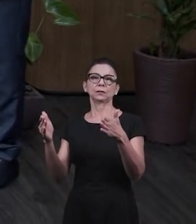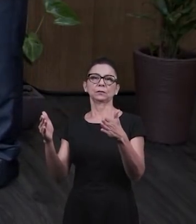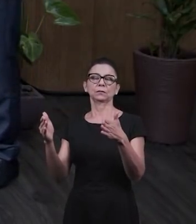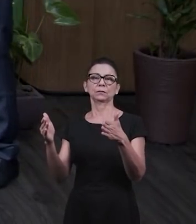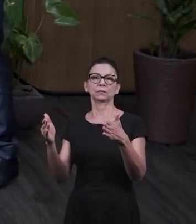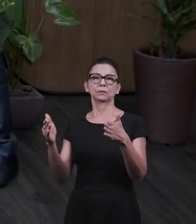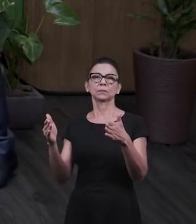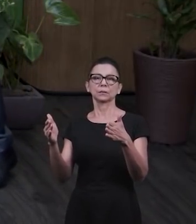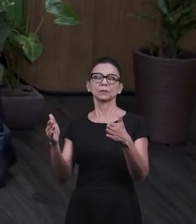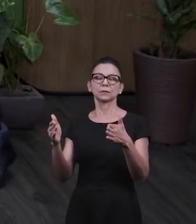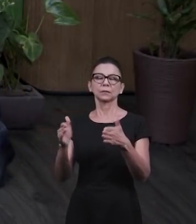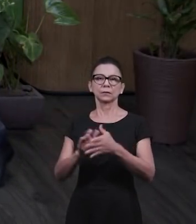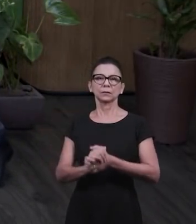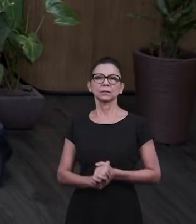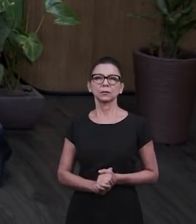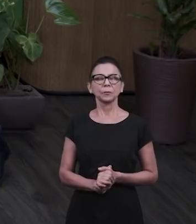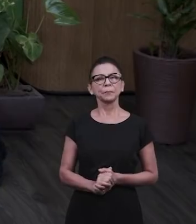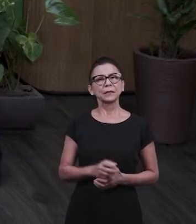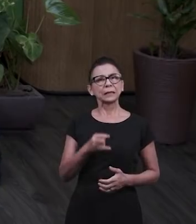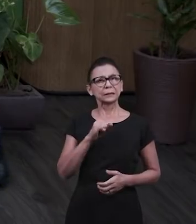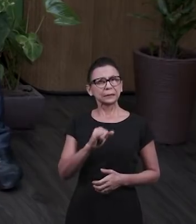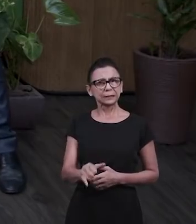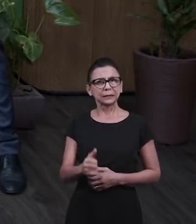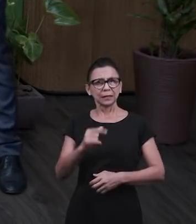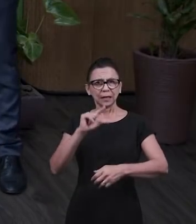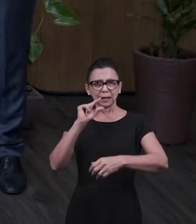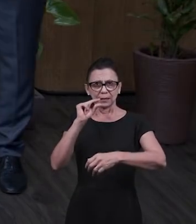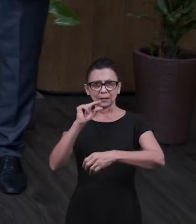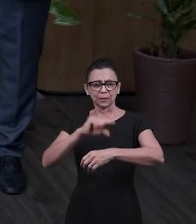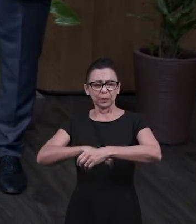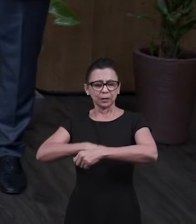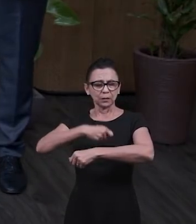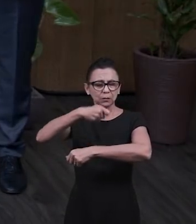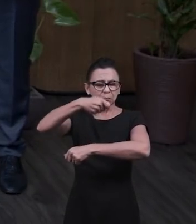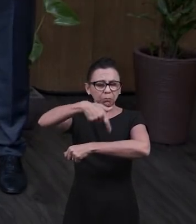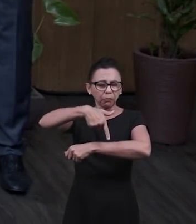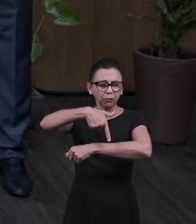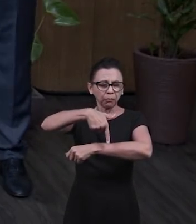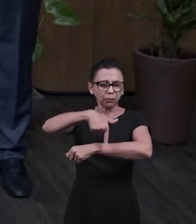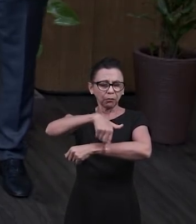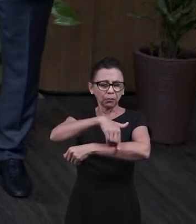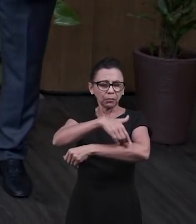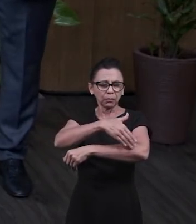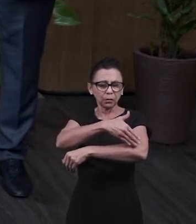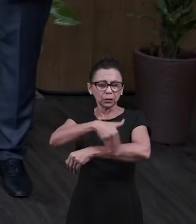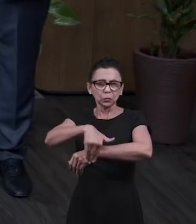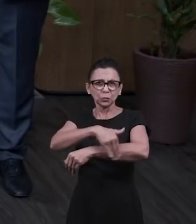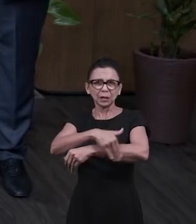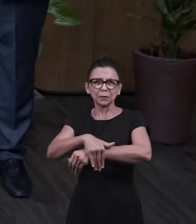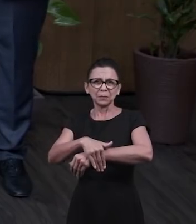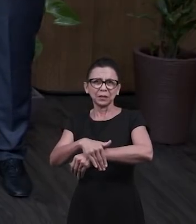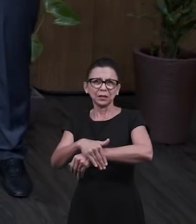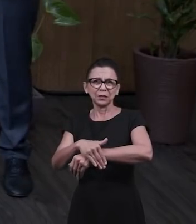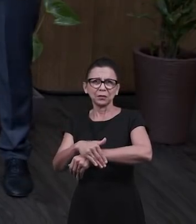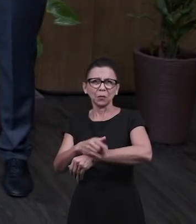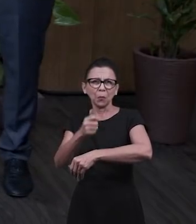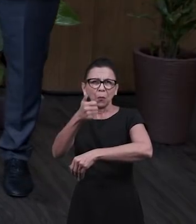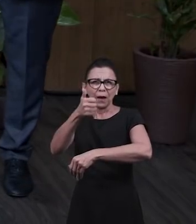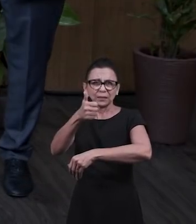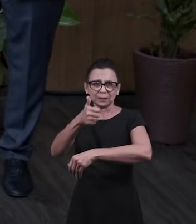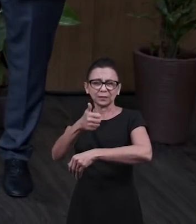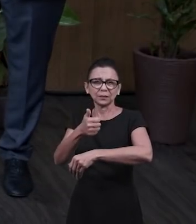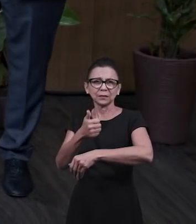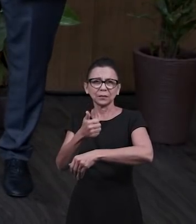semente lançada à beira ou ao pé do caminho significa aquela pessoa que até ouve